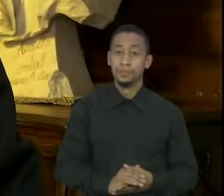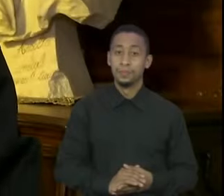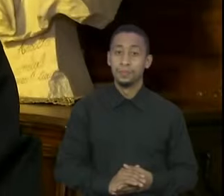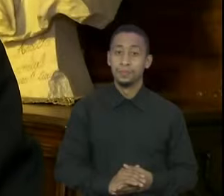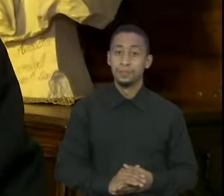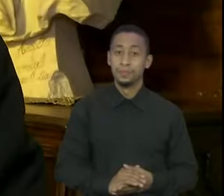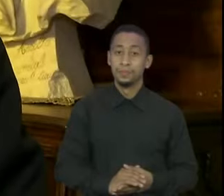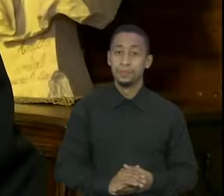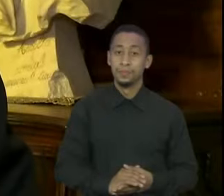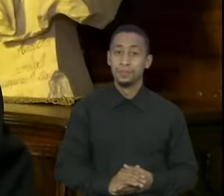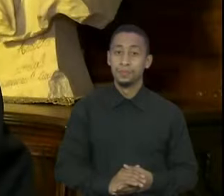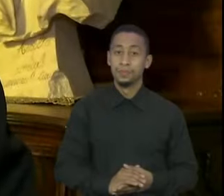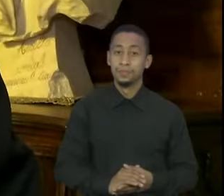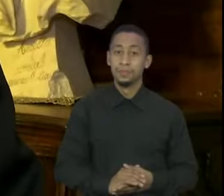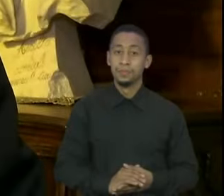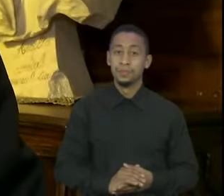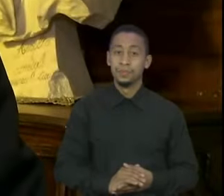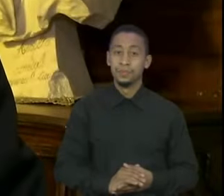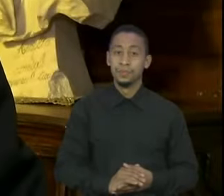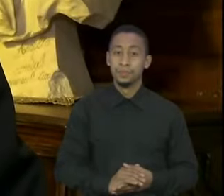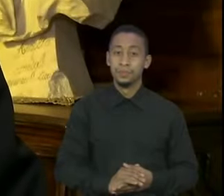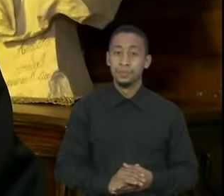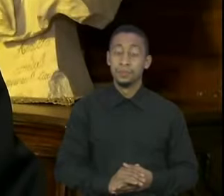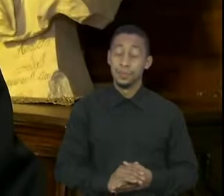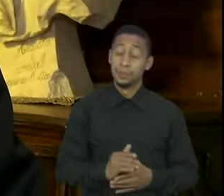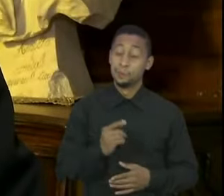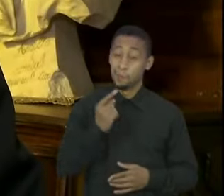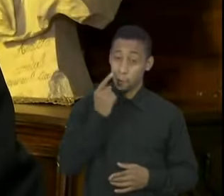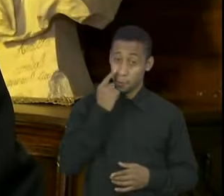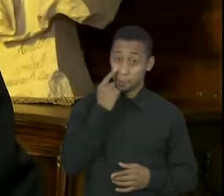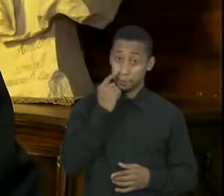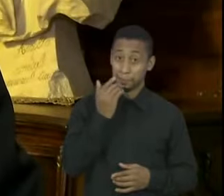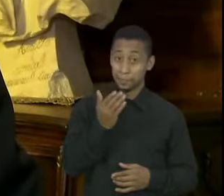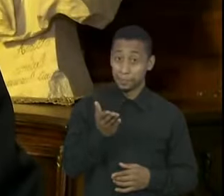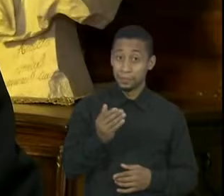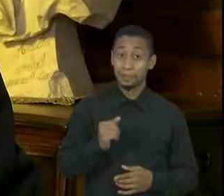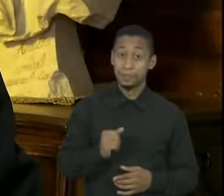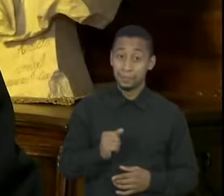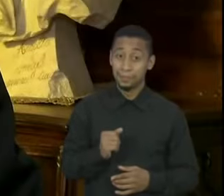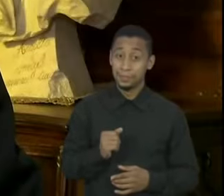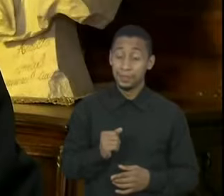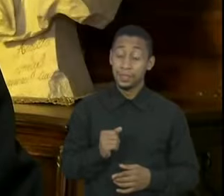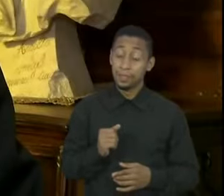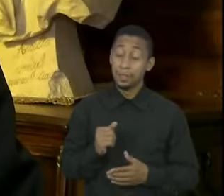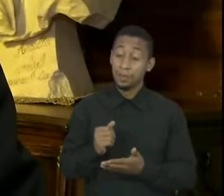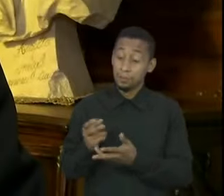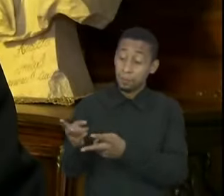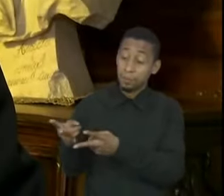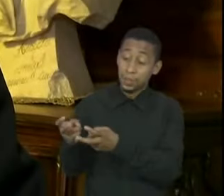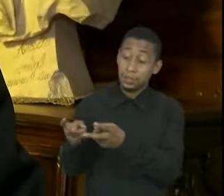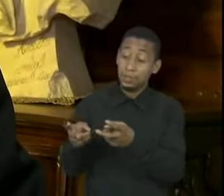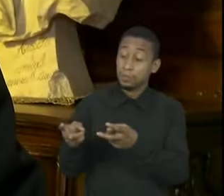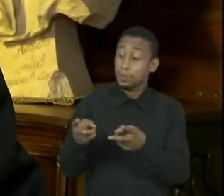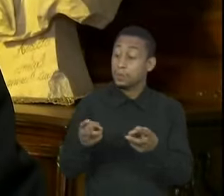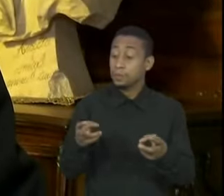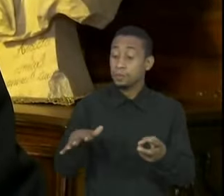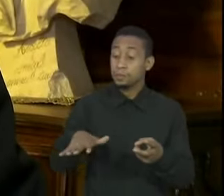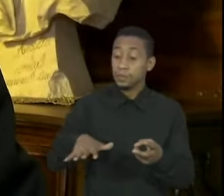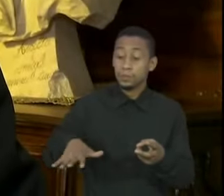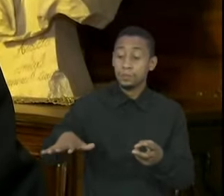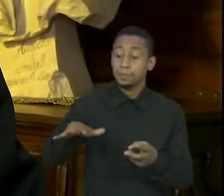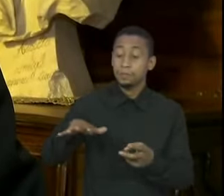E aí e olha eu enxergo o risco de